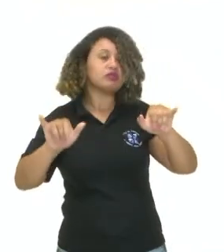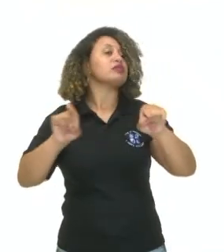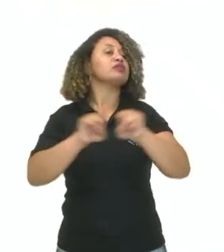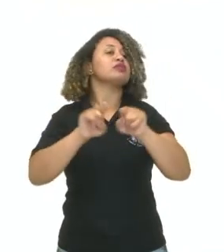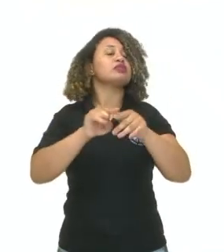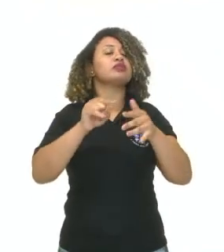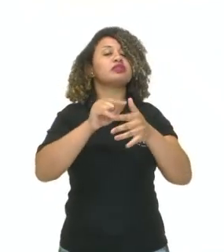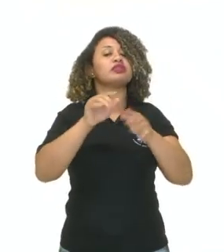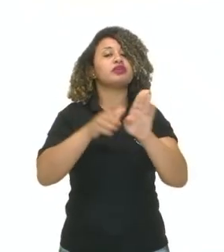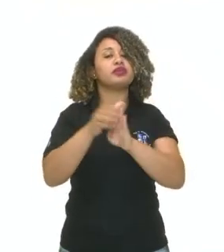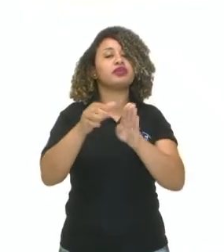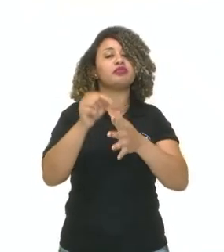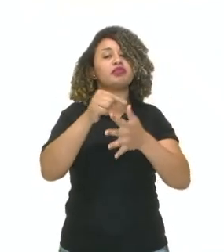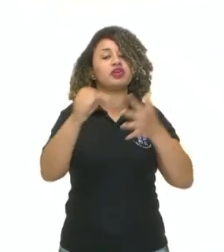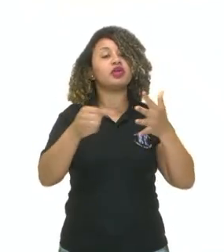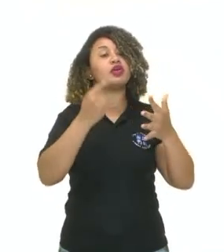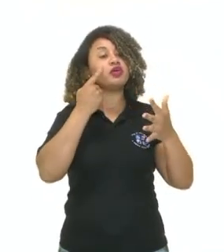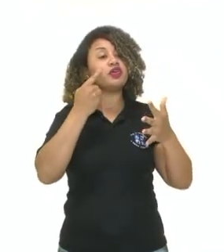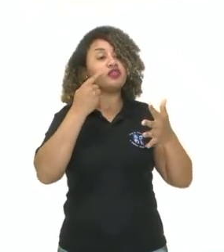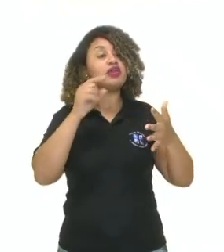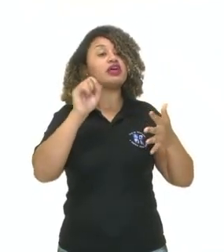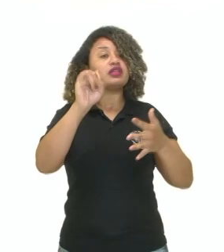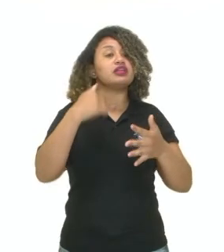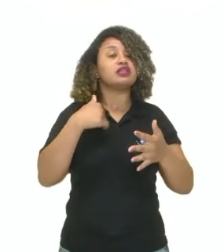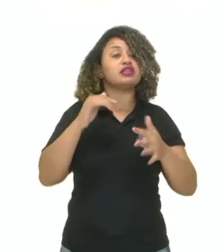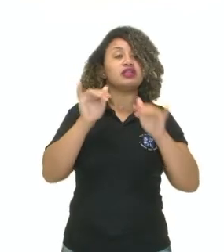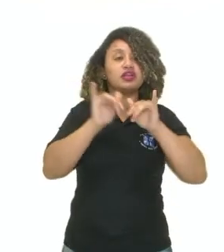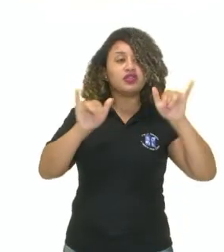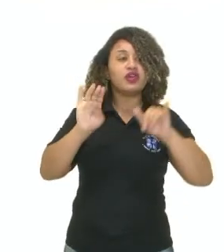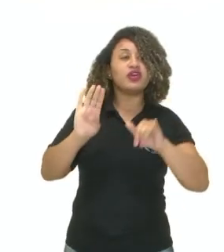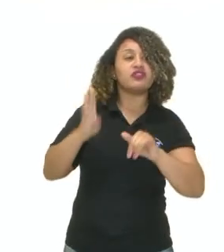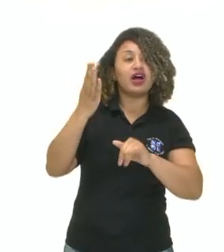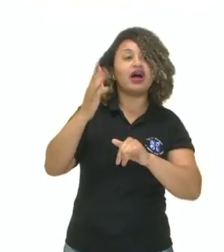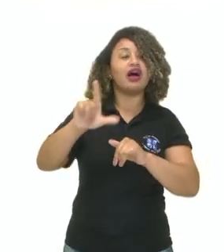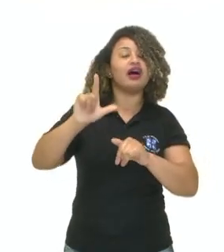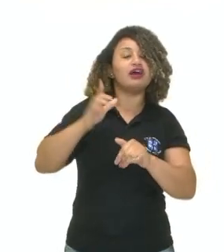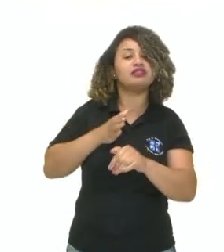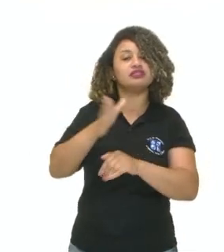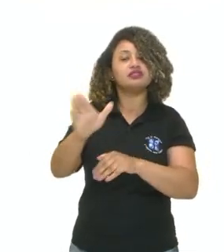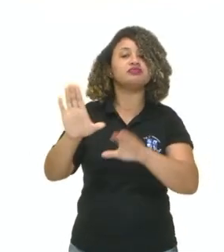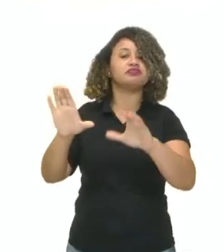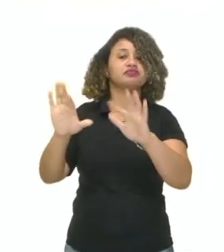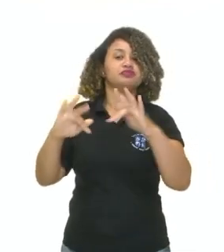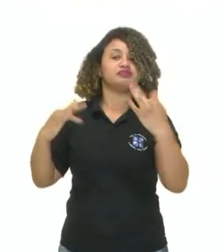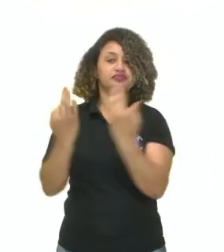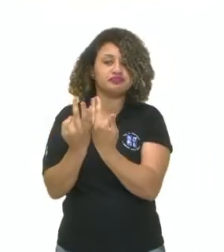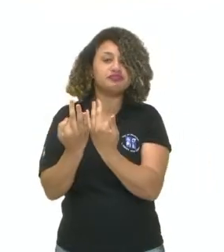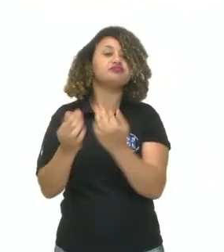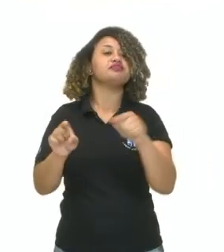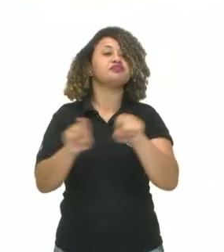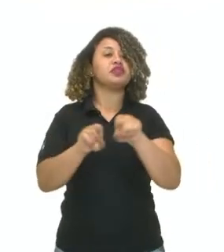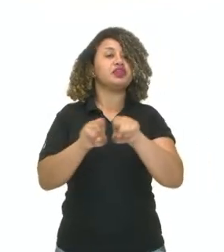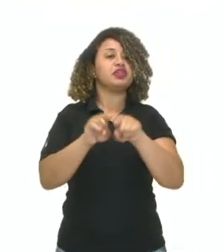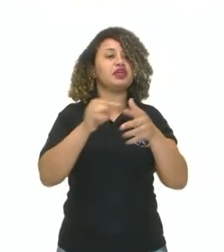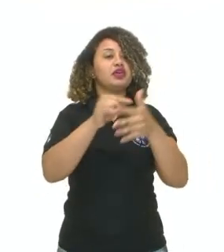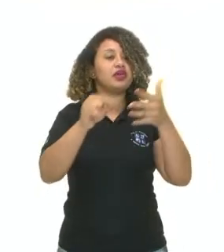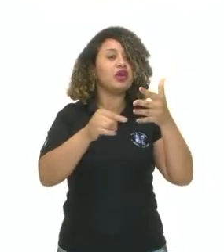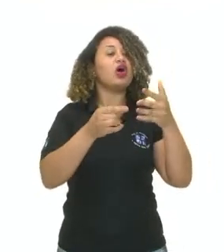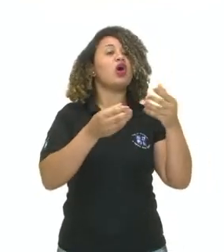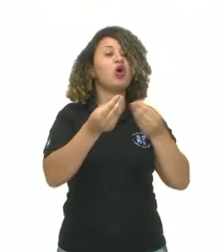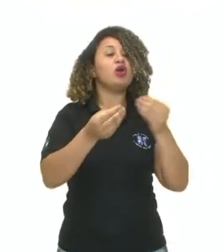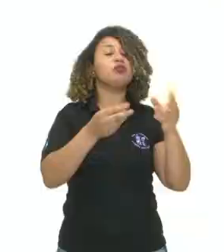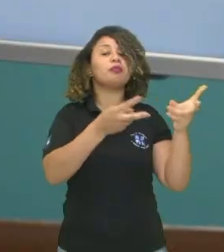guia de como verificar se uma notícia é falsa antes de você mandar no grupo da família e do guia de como identificar